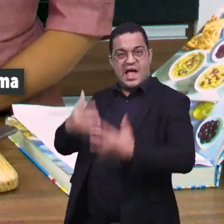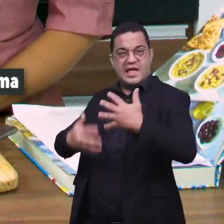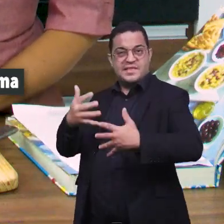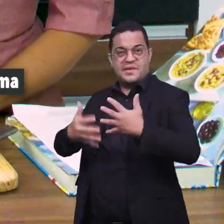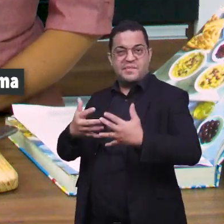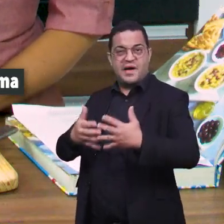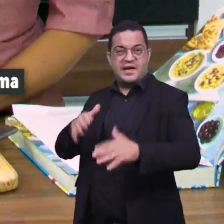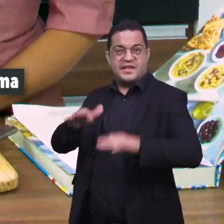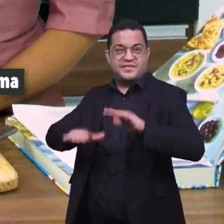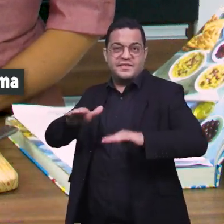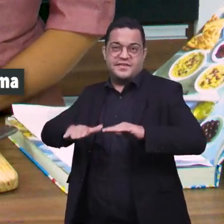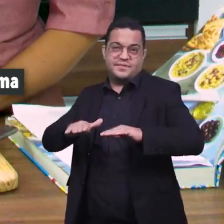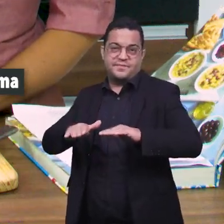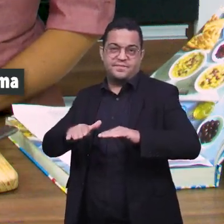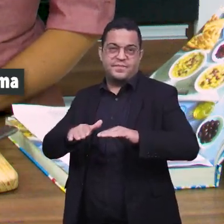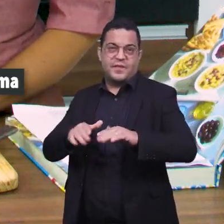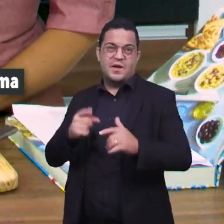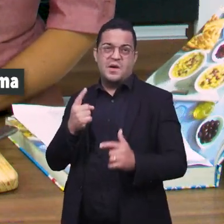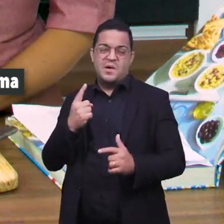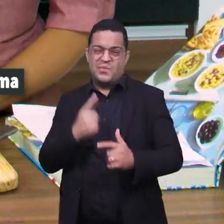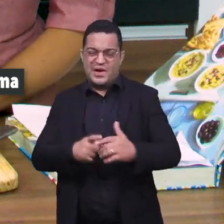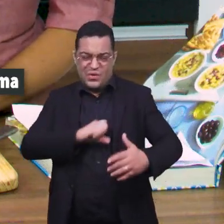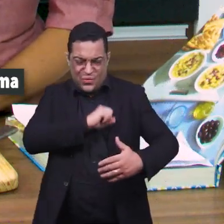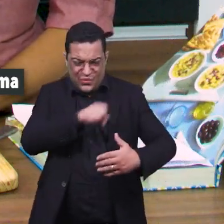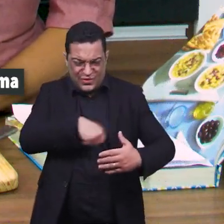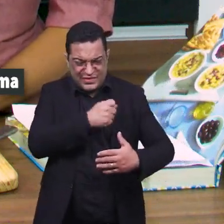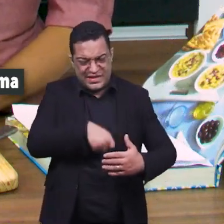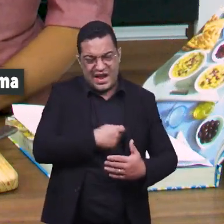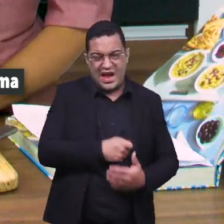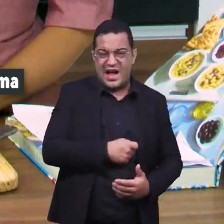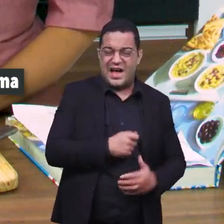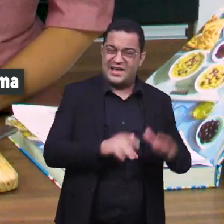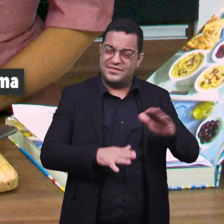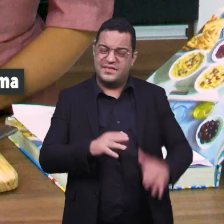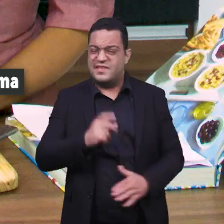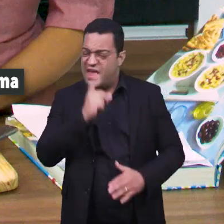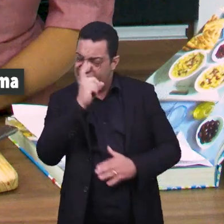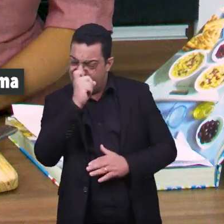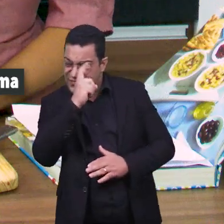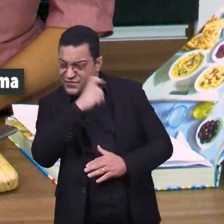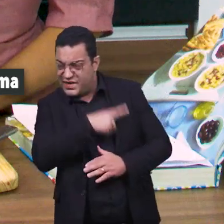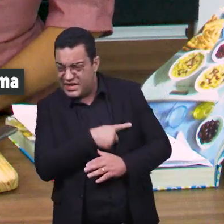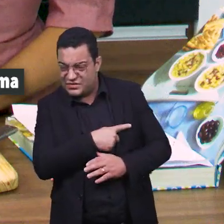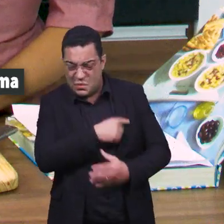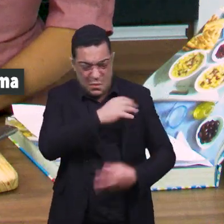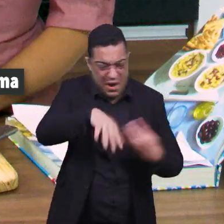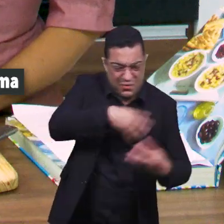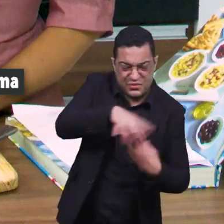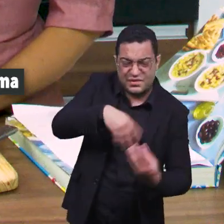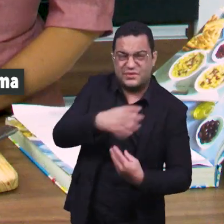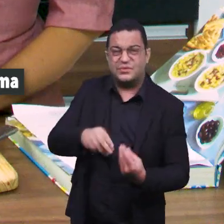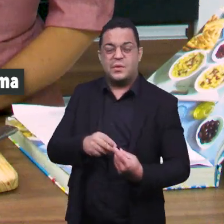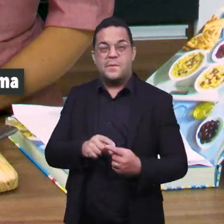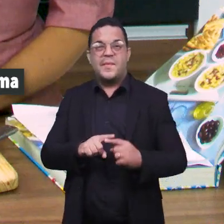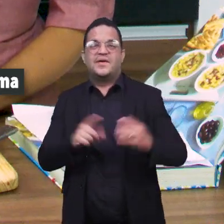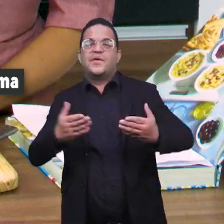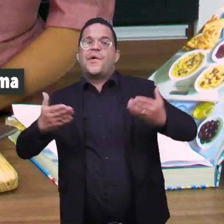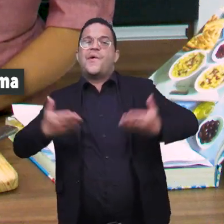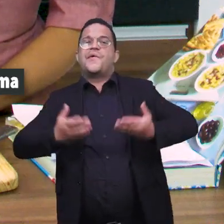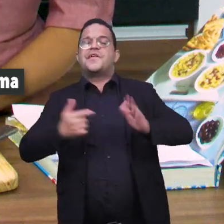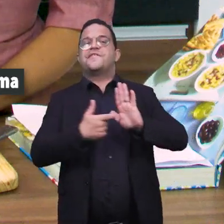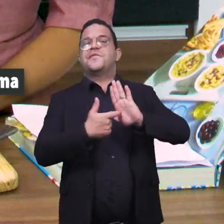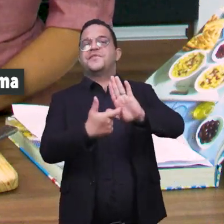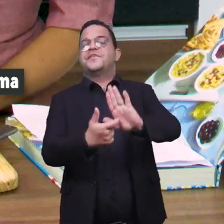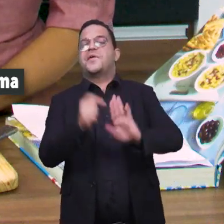Inclusive, tem muita gente que fala, mas cozinhar dá muito trabalho, fica uma bagunça. Gente, nesse programa a gente vai